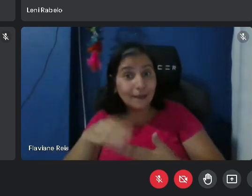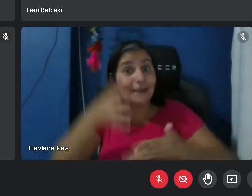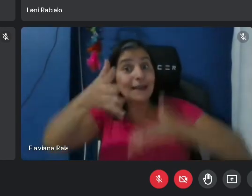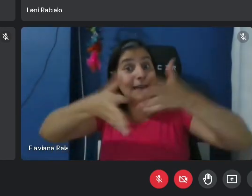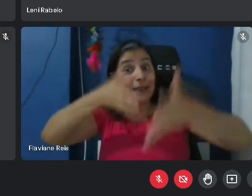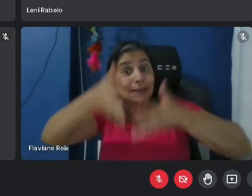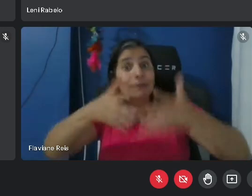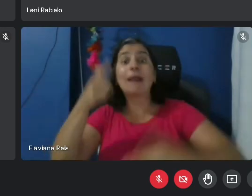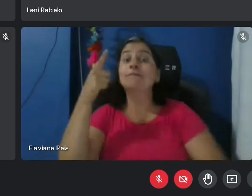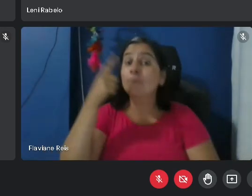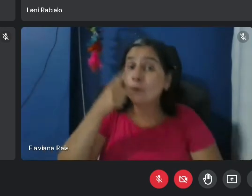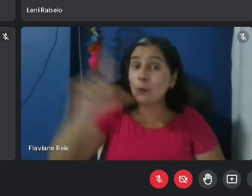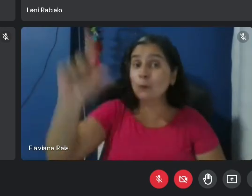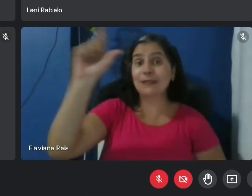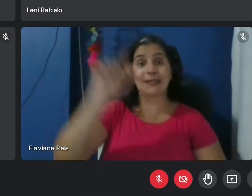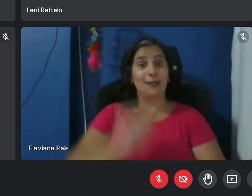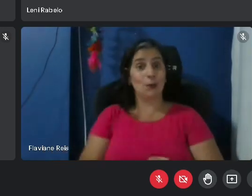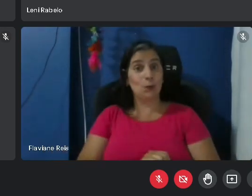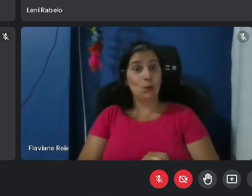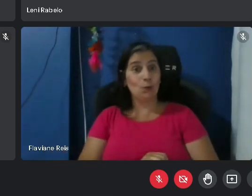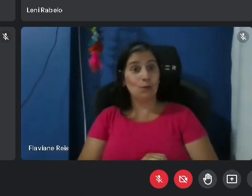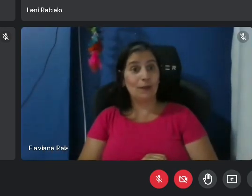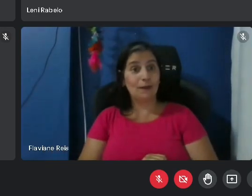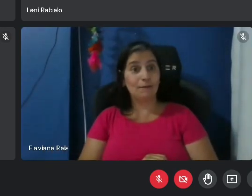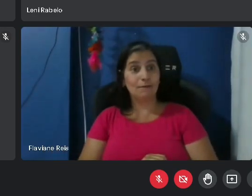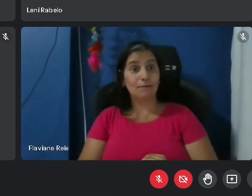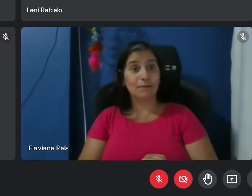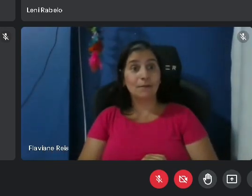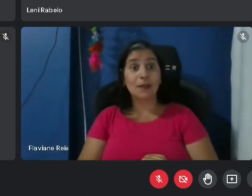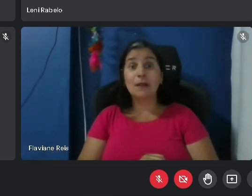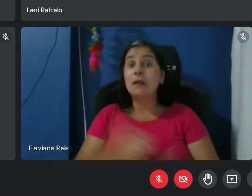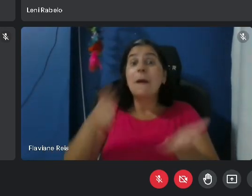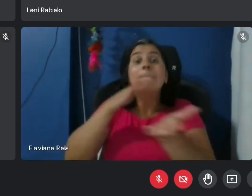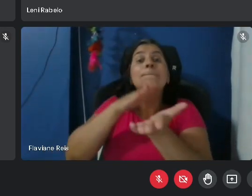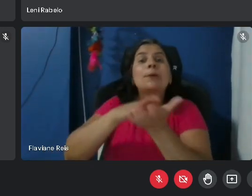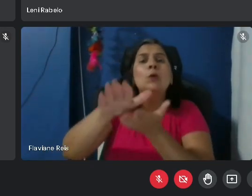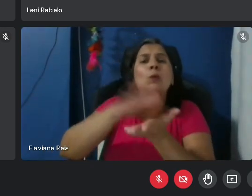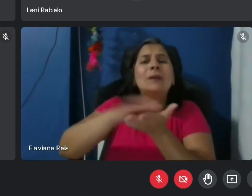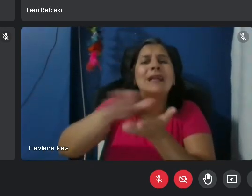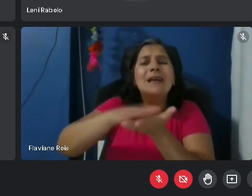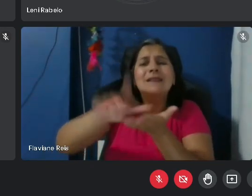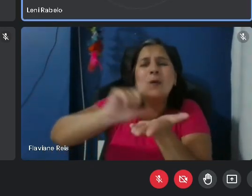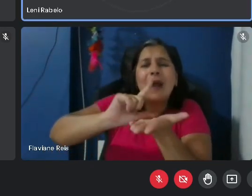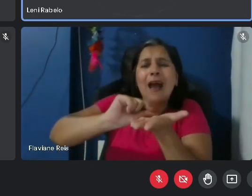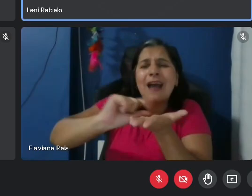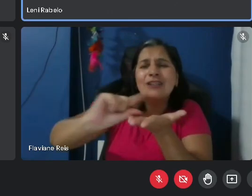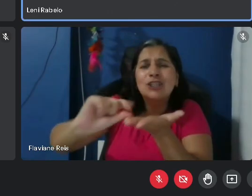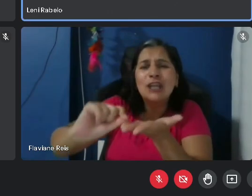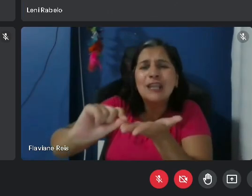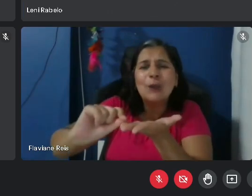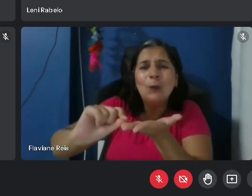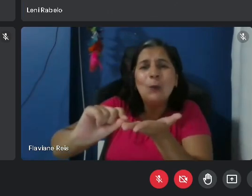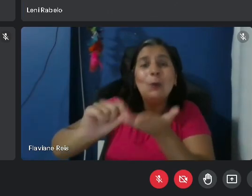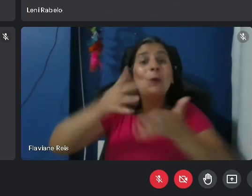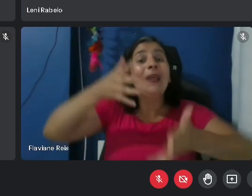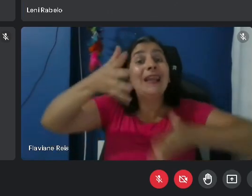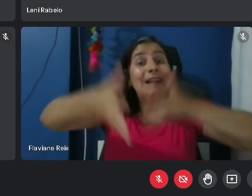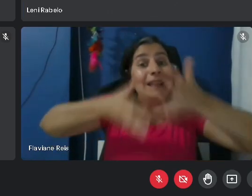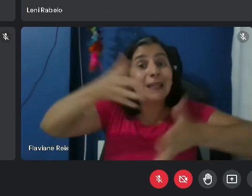Também os 3 poderes, né, está ali alinhado aos 3 poderes, nós conseguimos. O Enem, Ramires. O Enem,